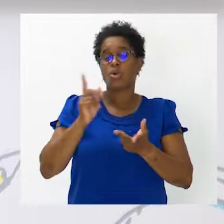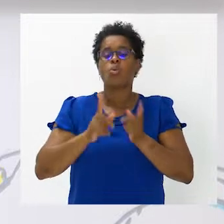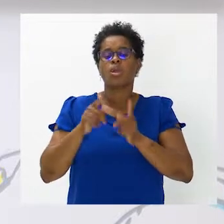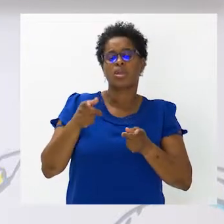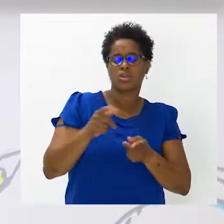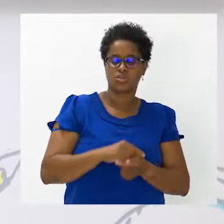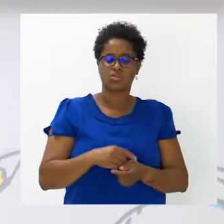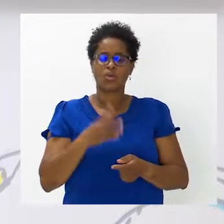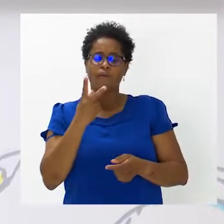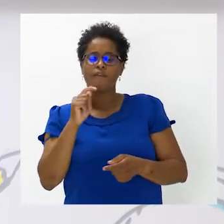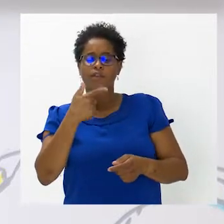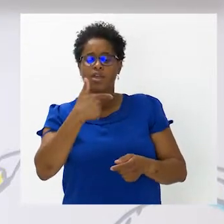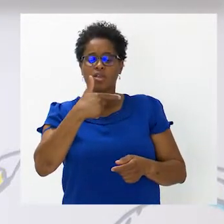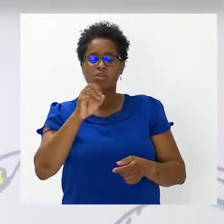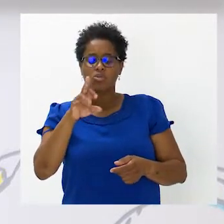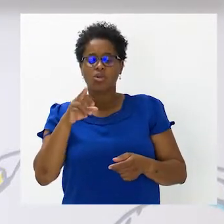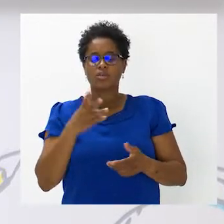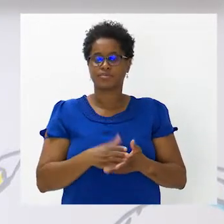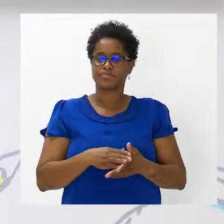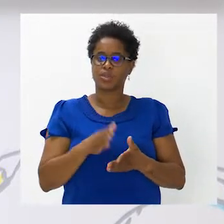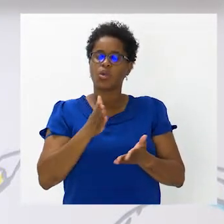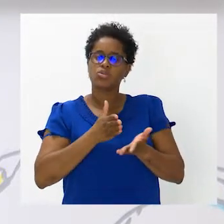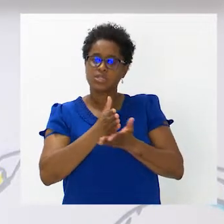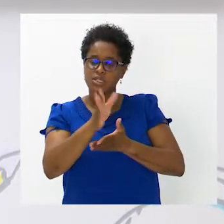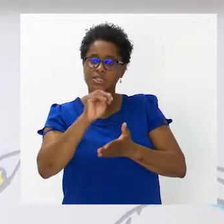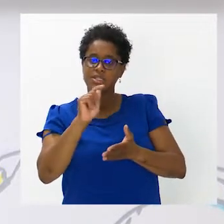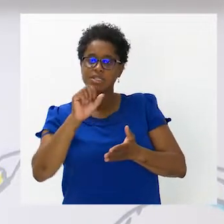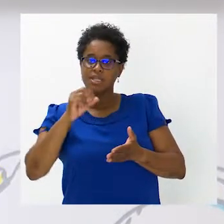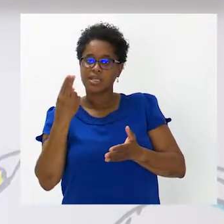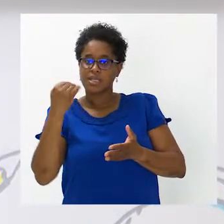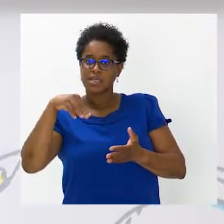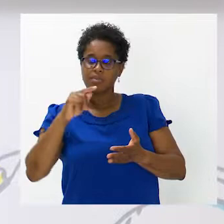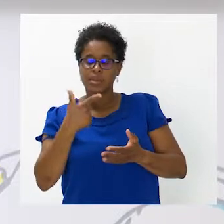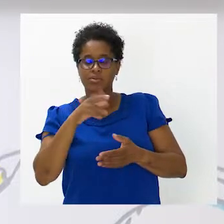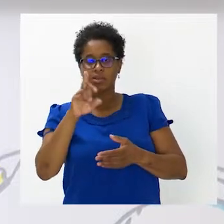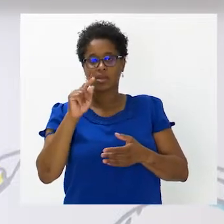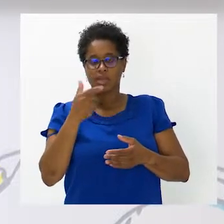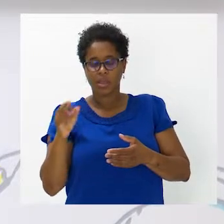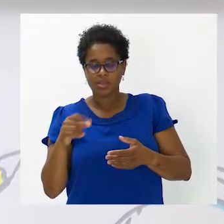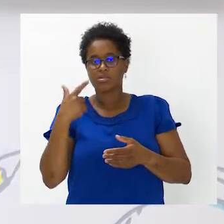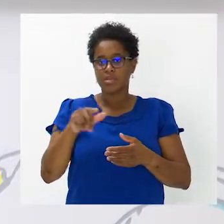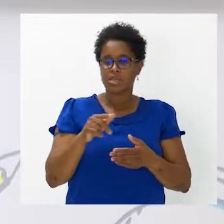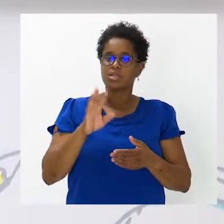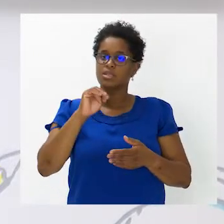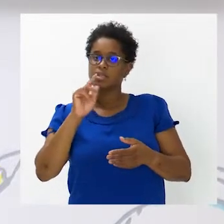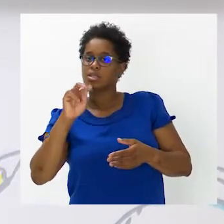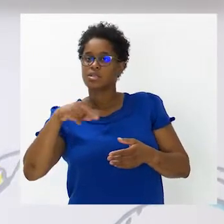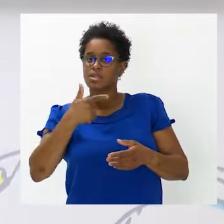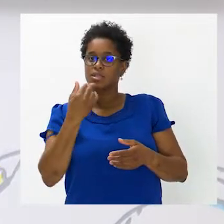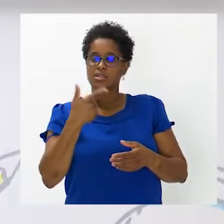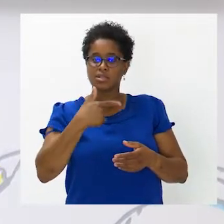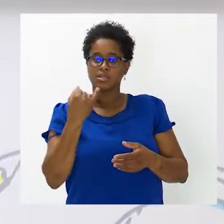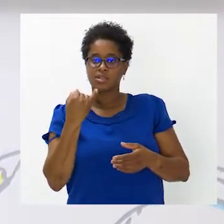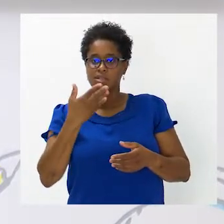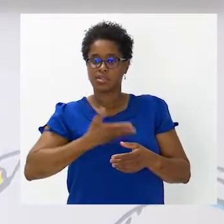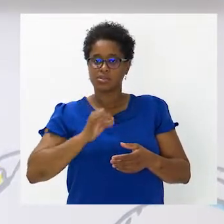isto de vetor? Vetor é um segmento de reta orientado onde tem um sentido, direção e